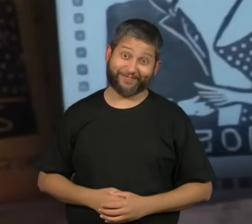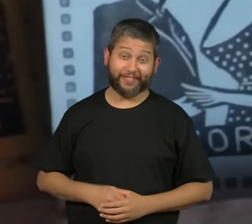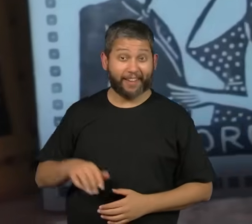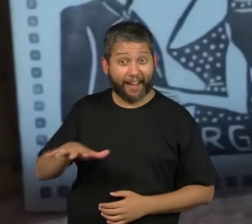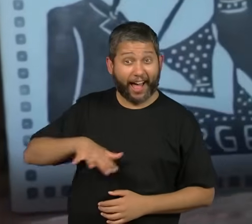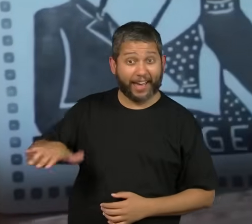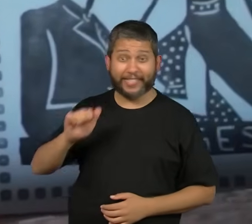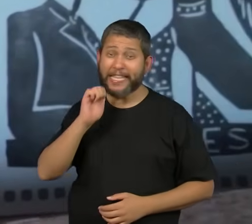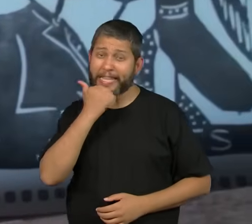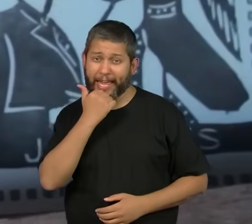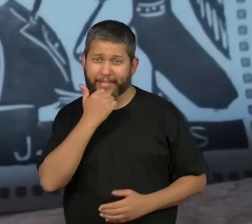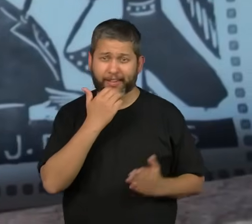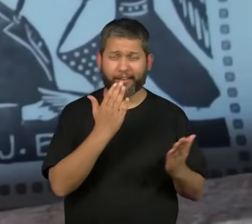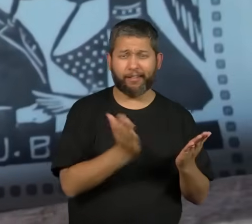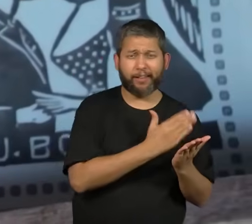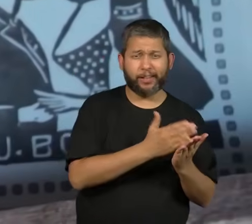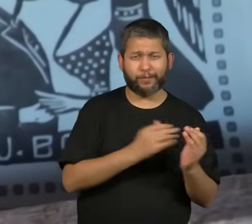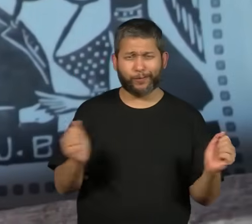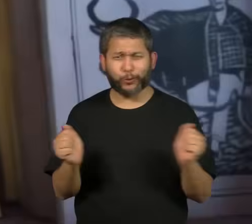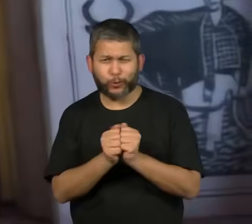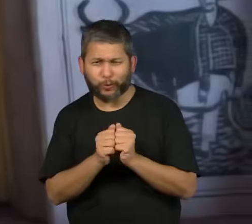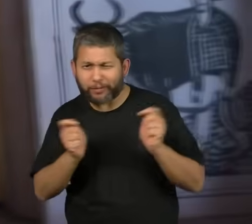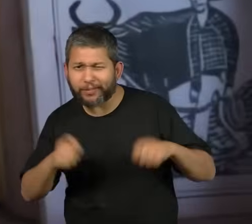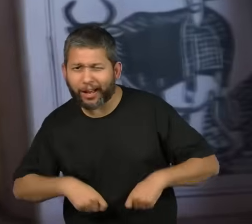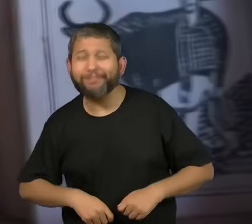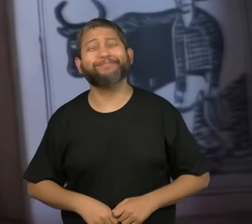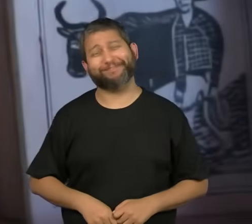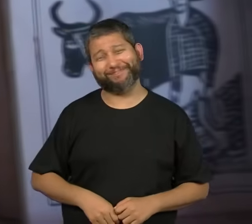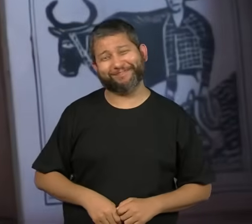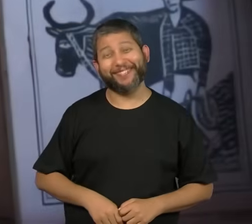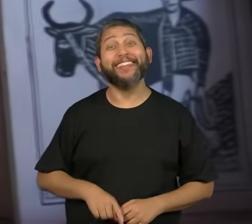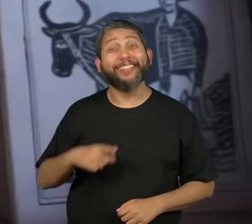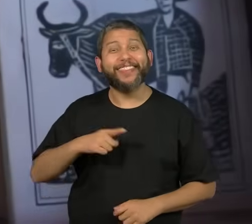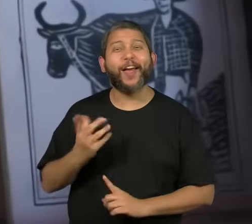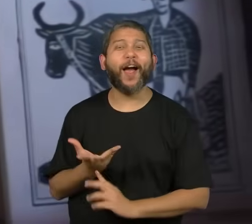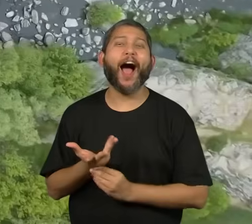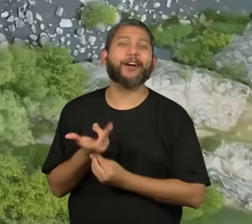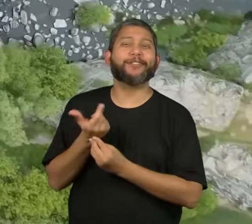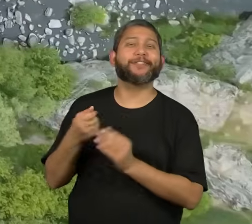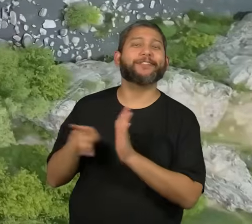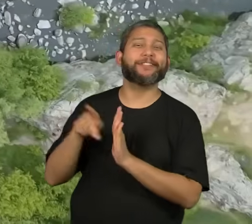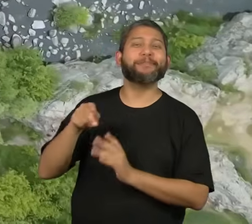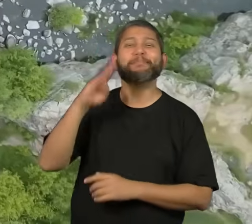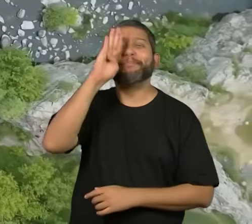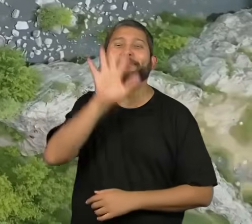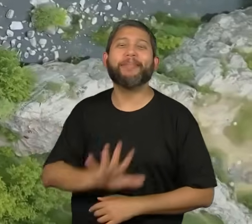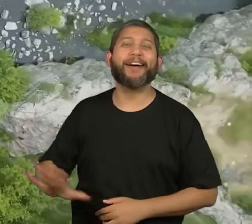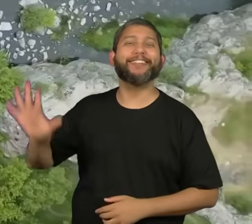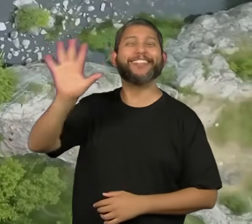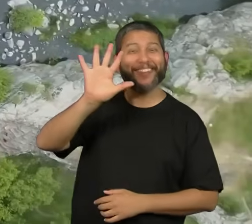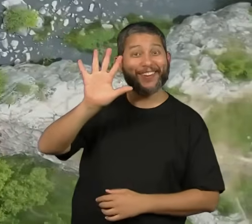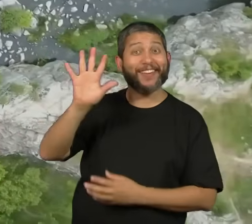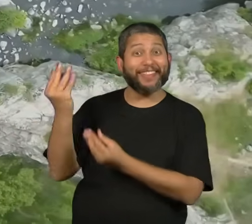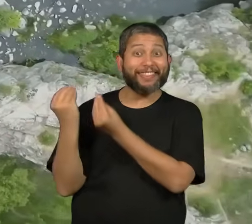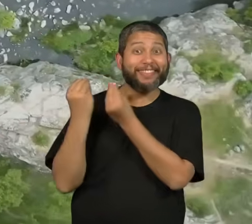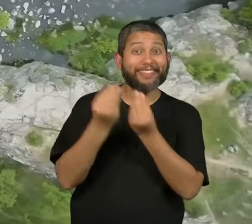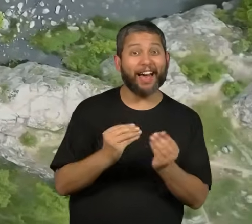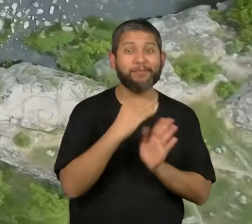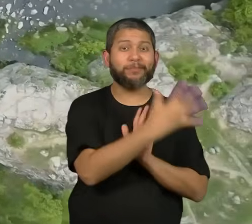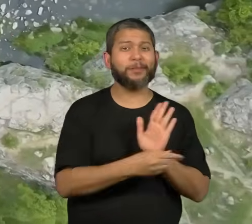Ciência e cordel, a arte típica do Nordeste brasileiro, reforça a necessidade de proteger o bioma